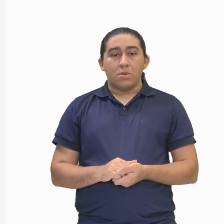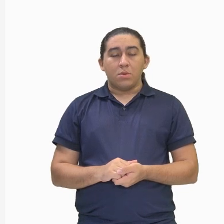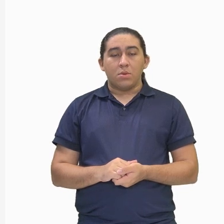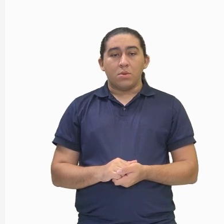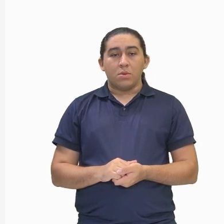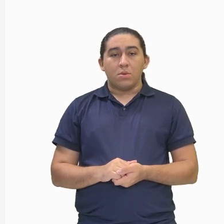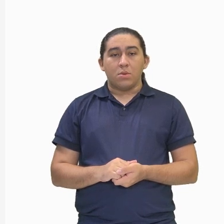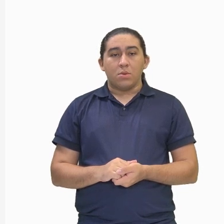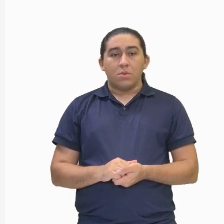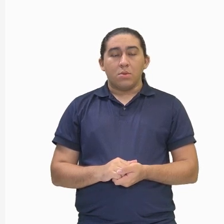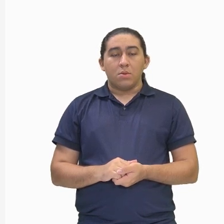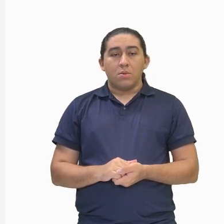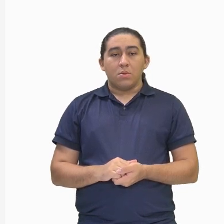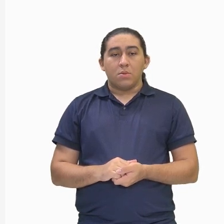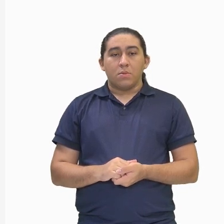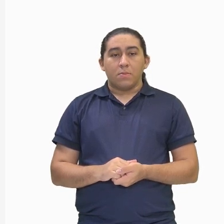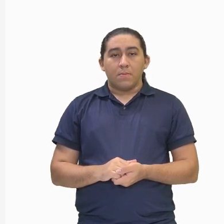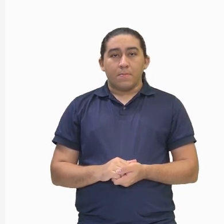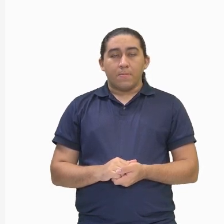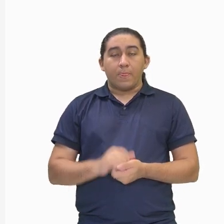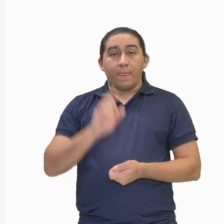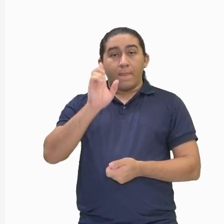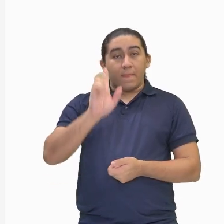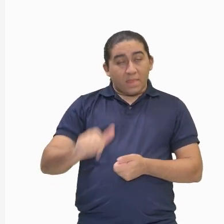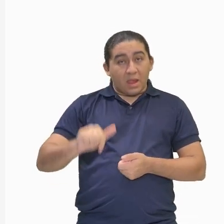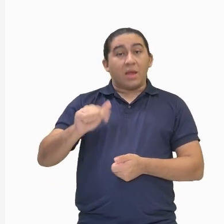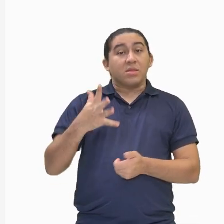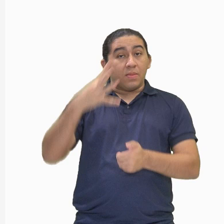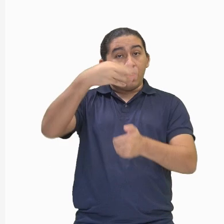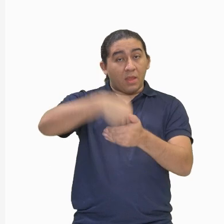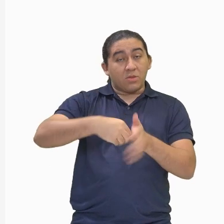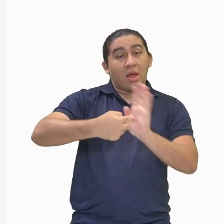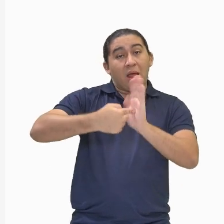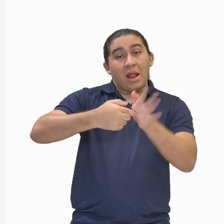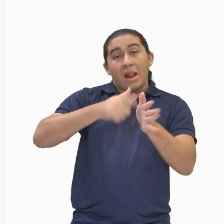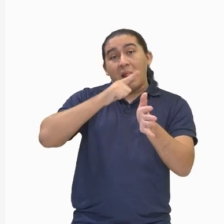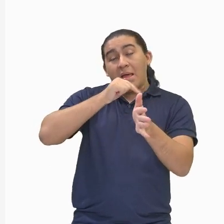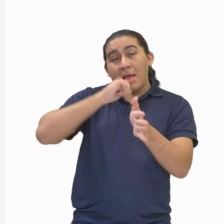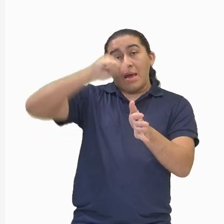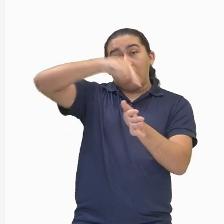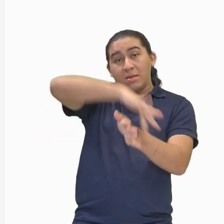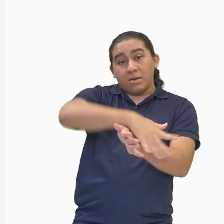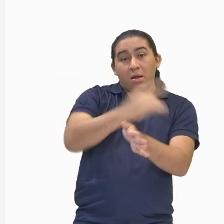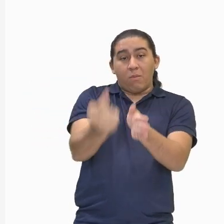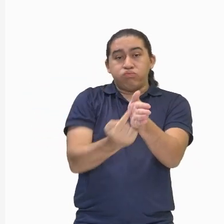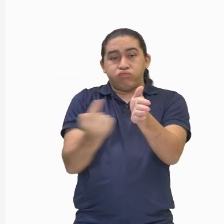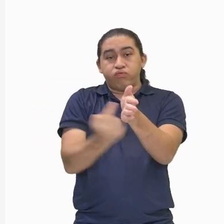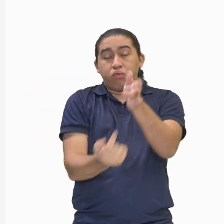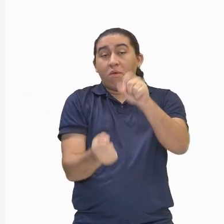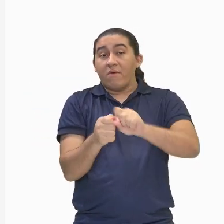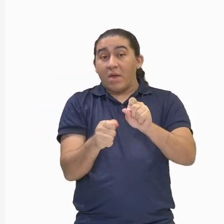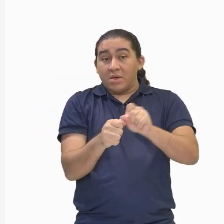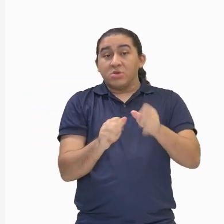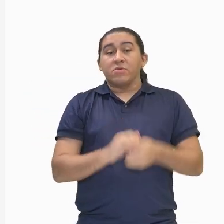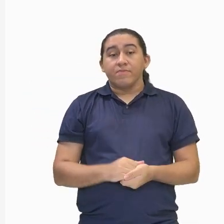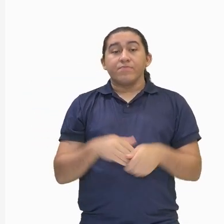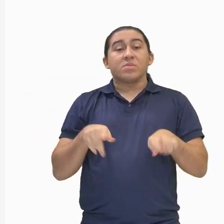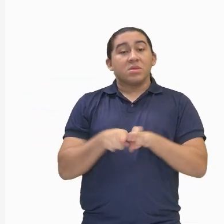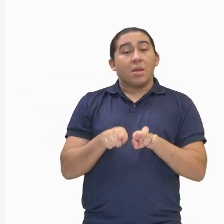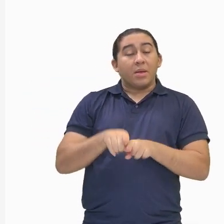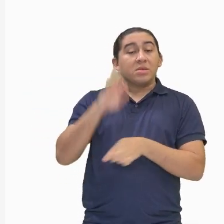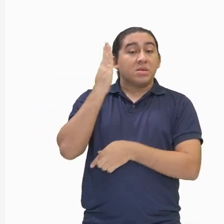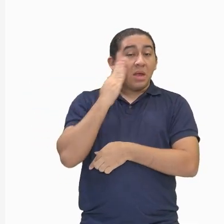certo? Sendo a maior usina hidrelétrica do Brasil, que é a usina de Itaipu, localizada no Rio Paraná,